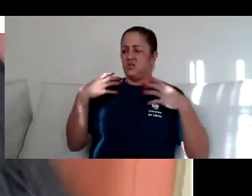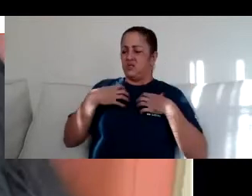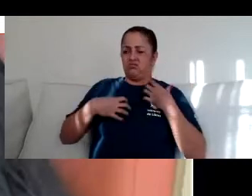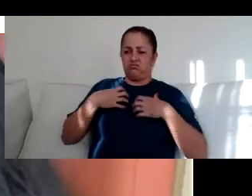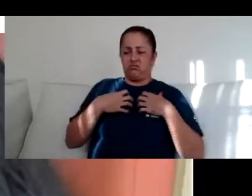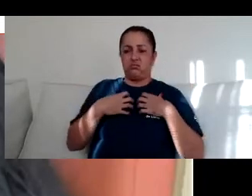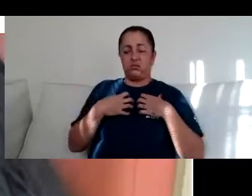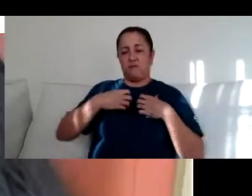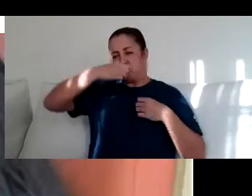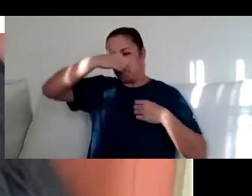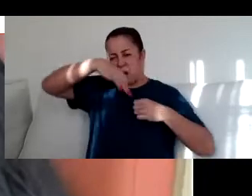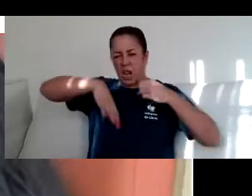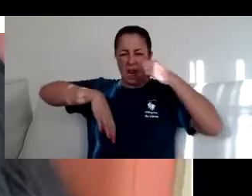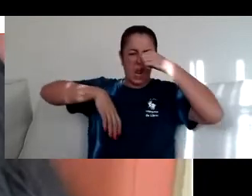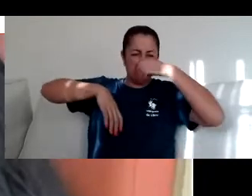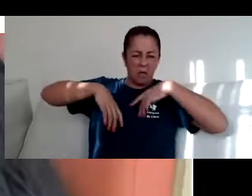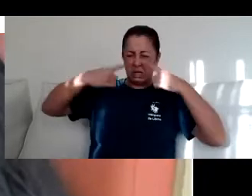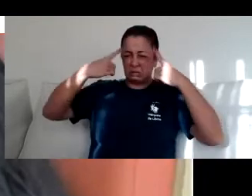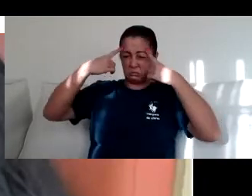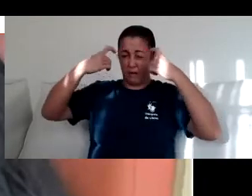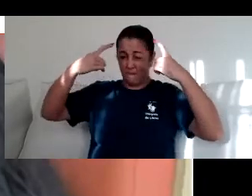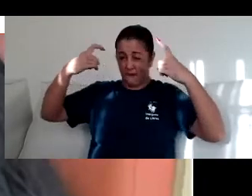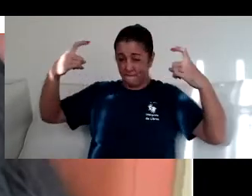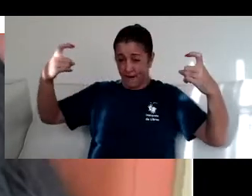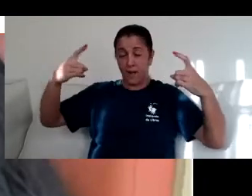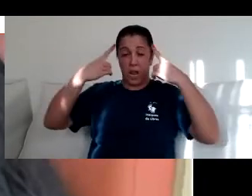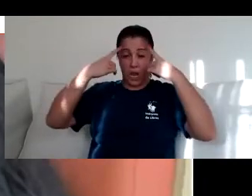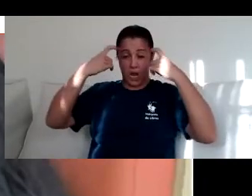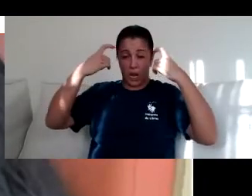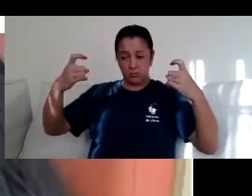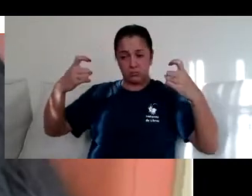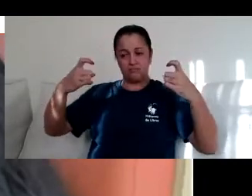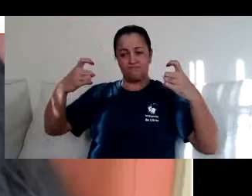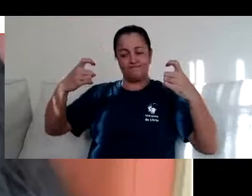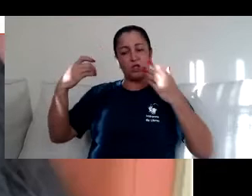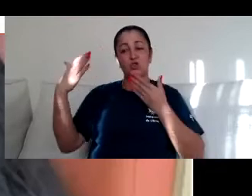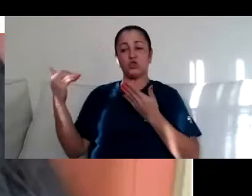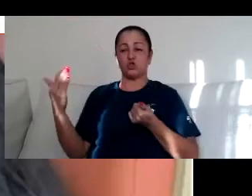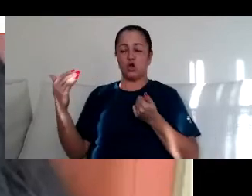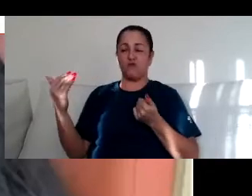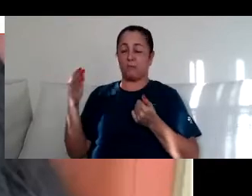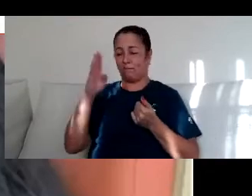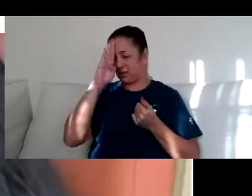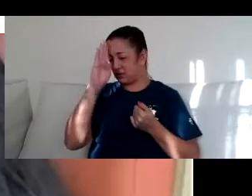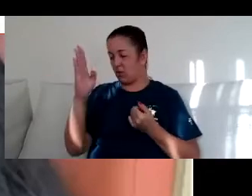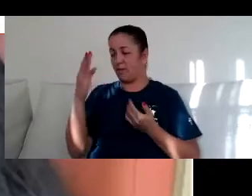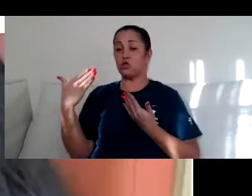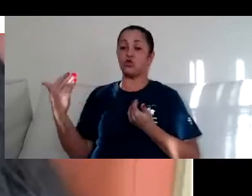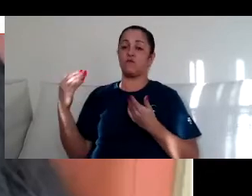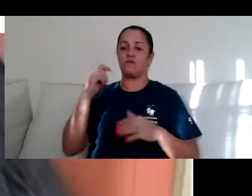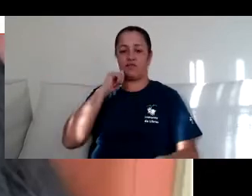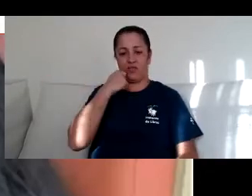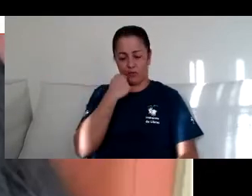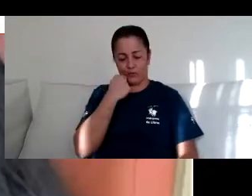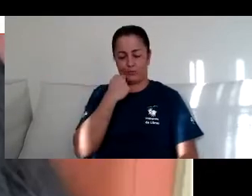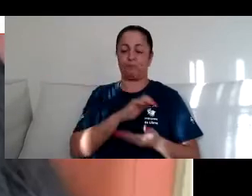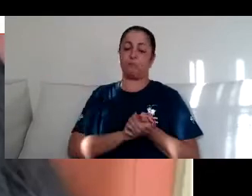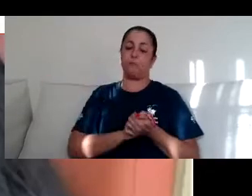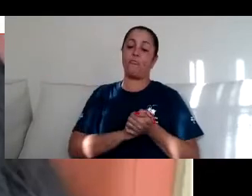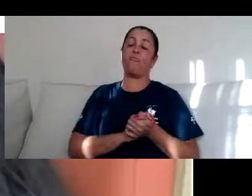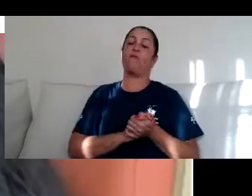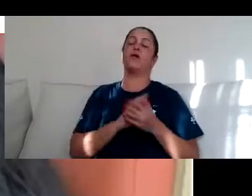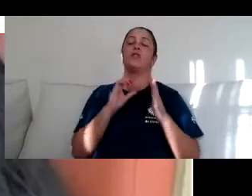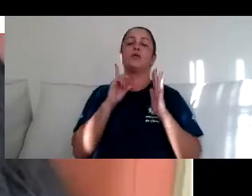de jovens, principalmente os jovens negros. Em 2015, conquistamos